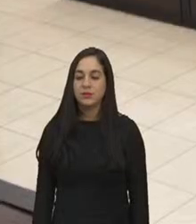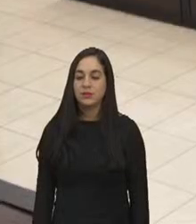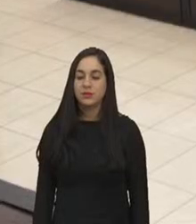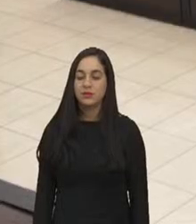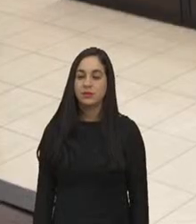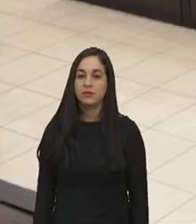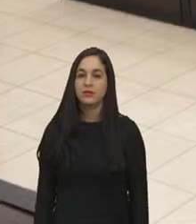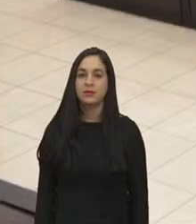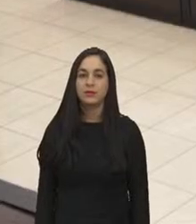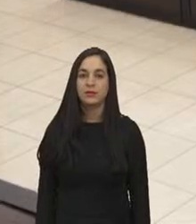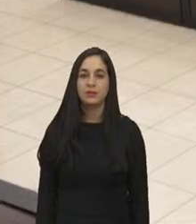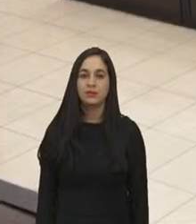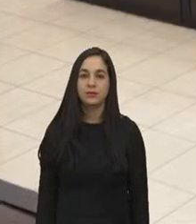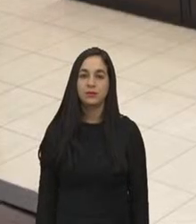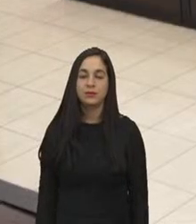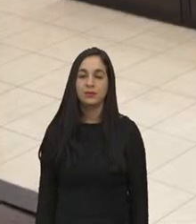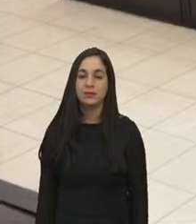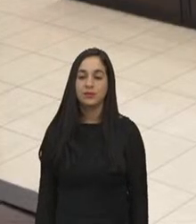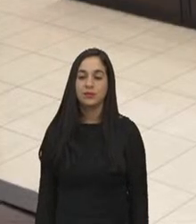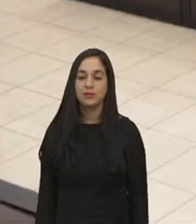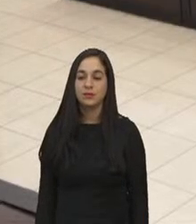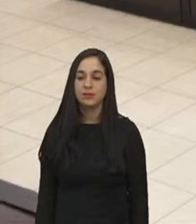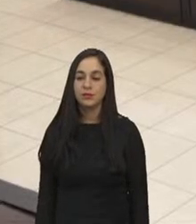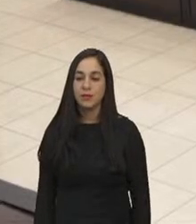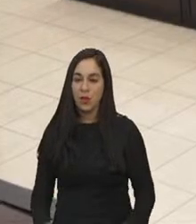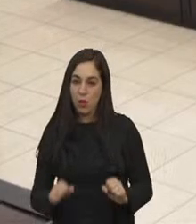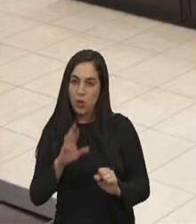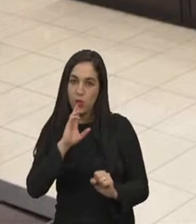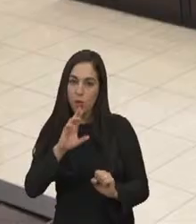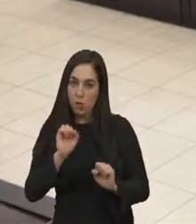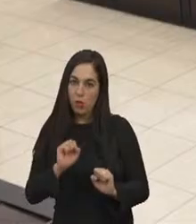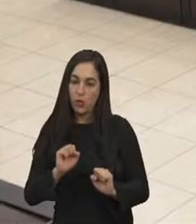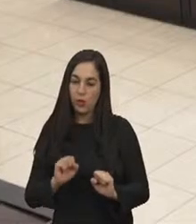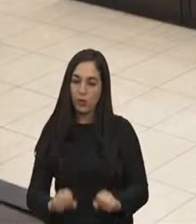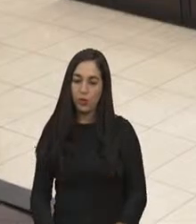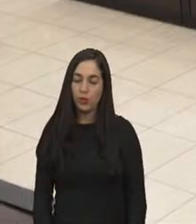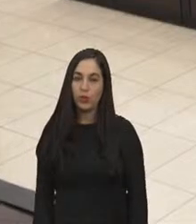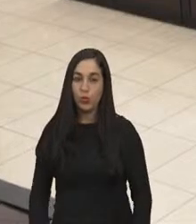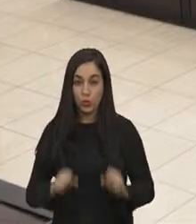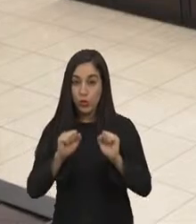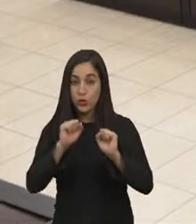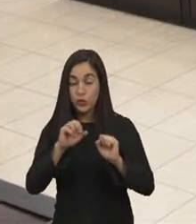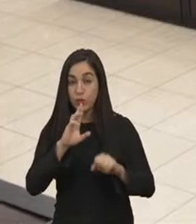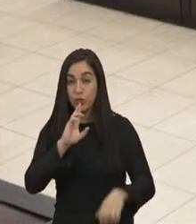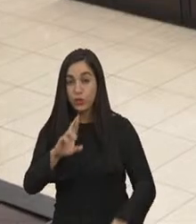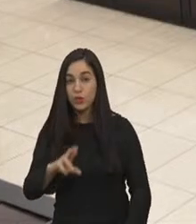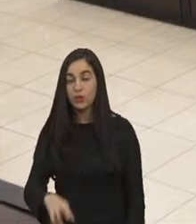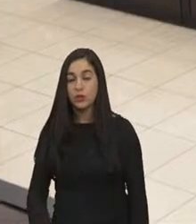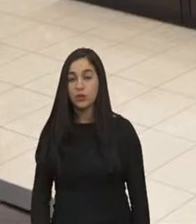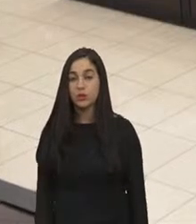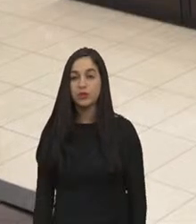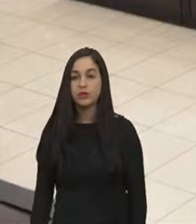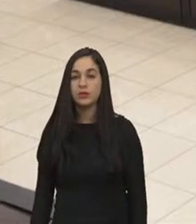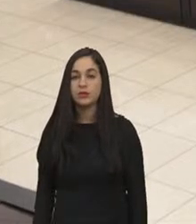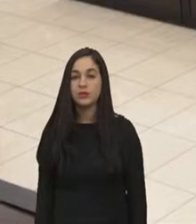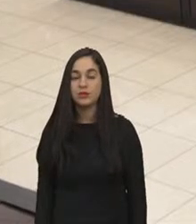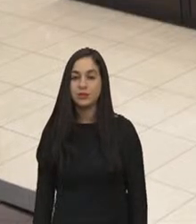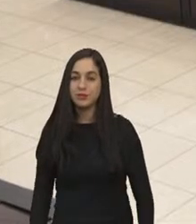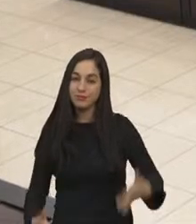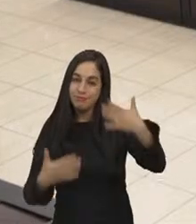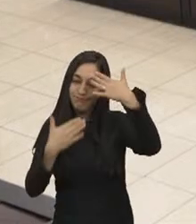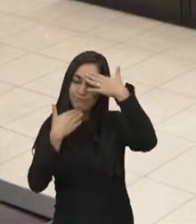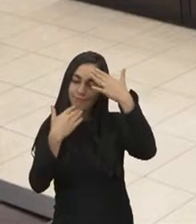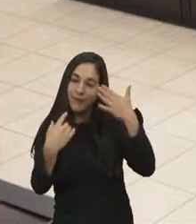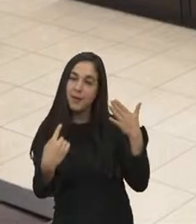Posso responder? Posso responder, né? Pode? Pode responder? Pode? Obrigado pela